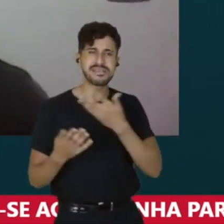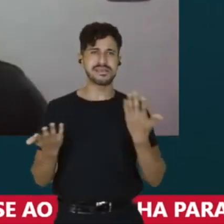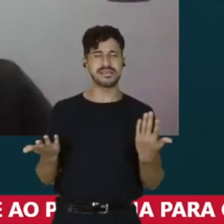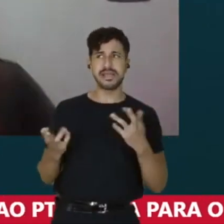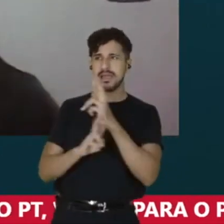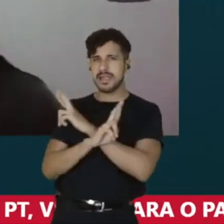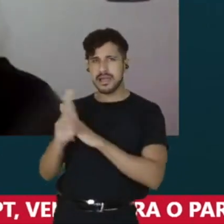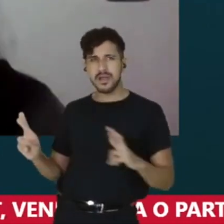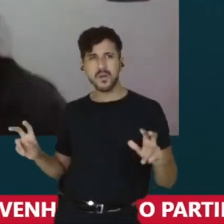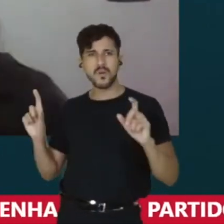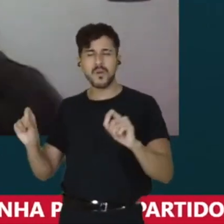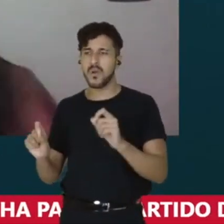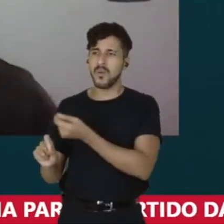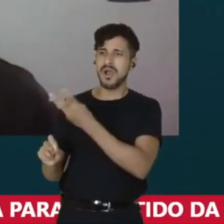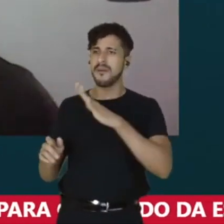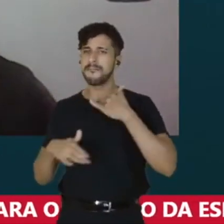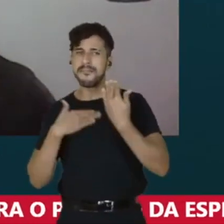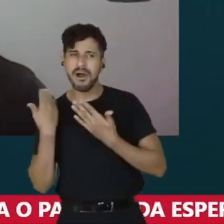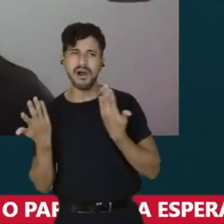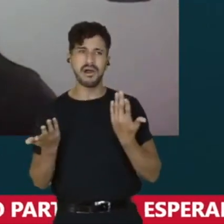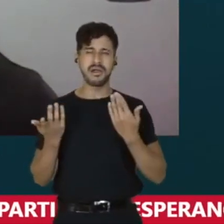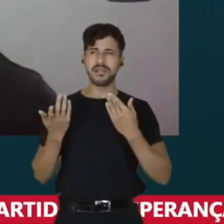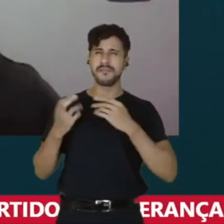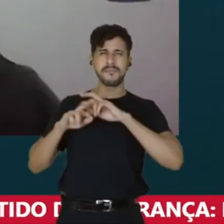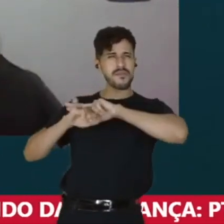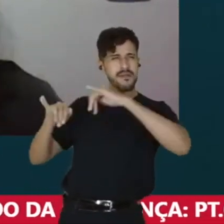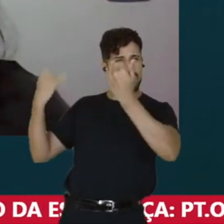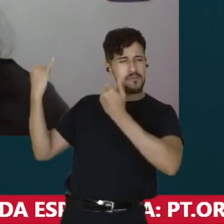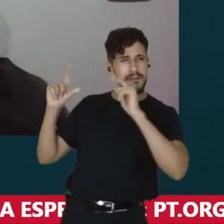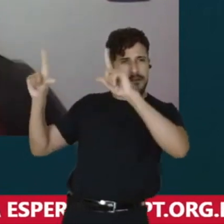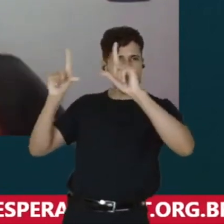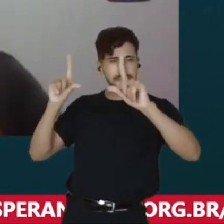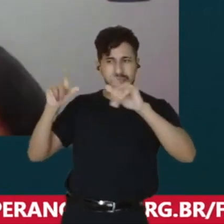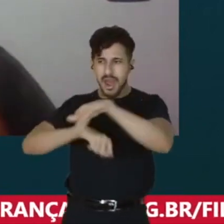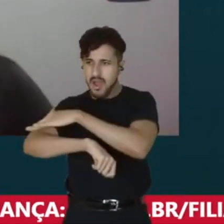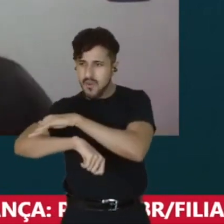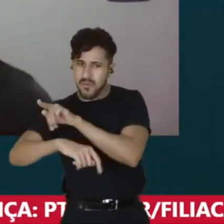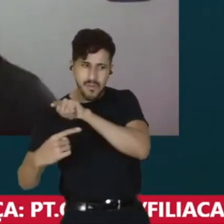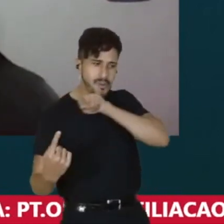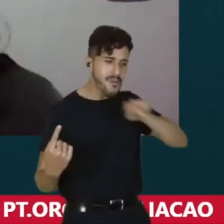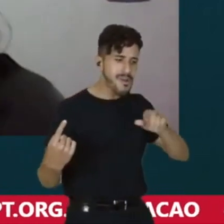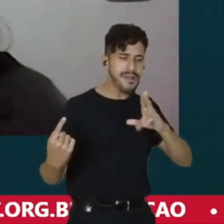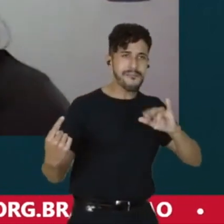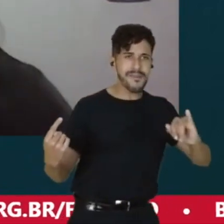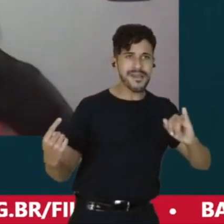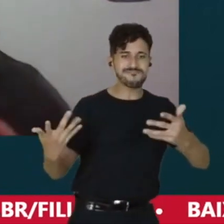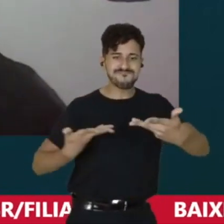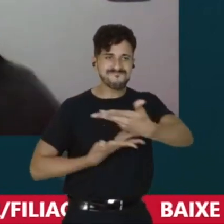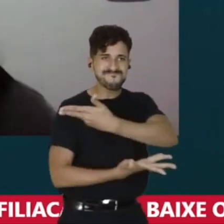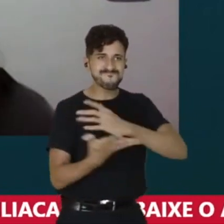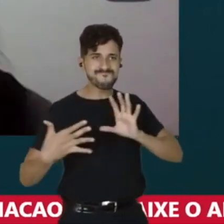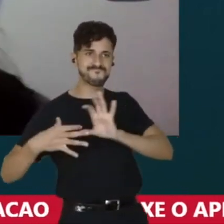associando a questão das mortes, associando. Então foi muito importante essa vinculação da CPI com o movimento de rua,